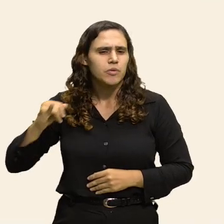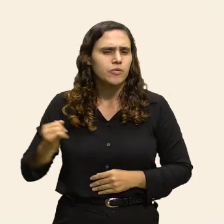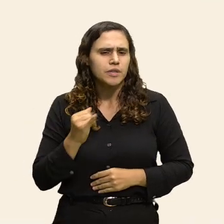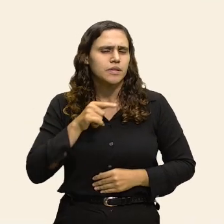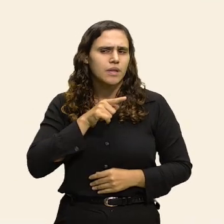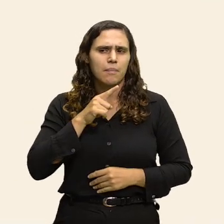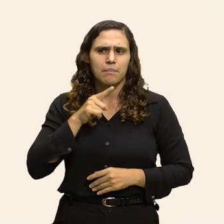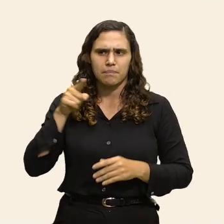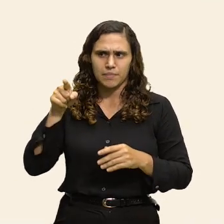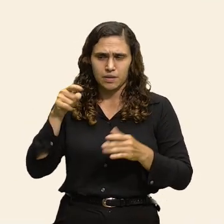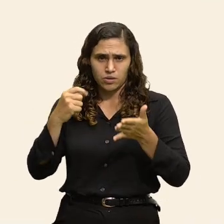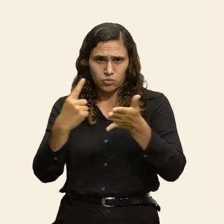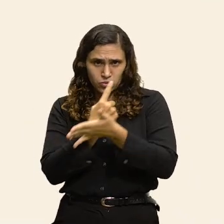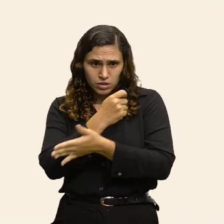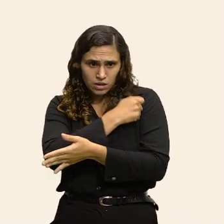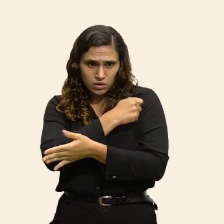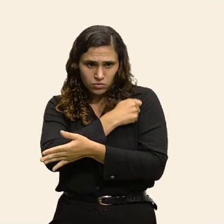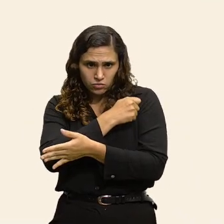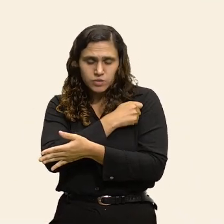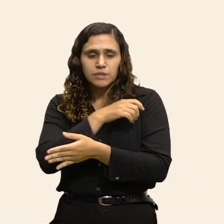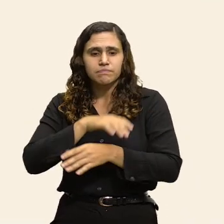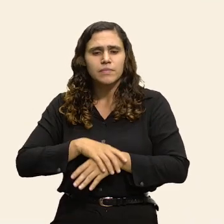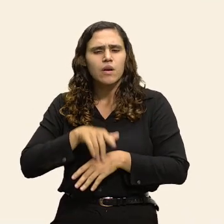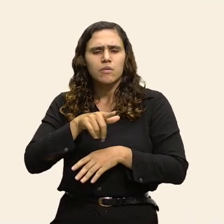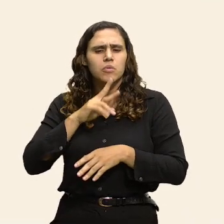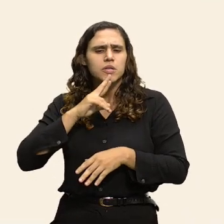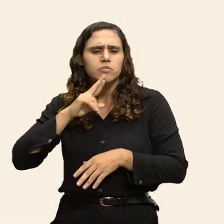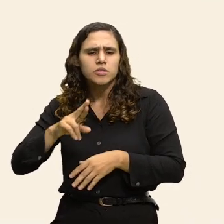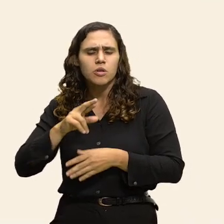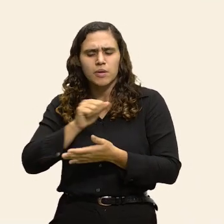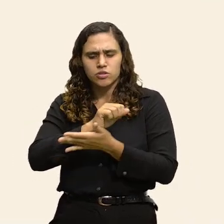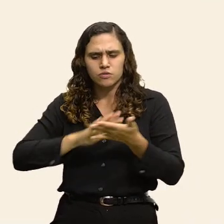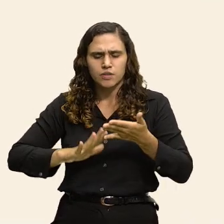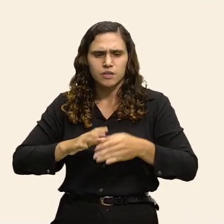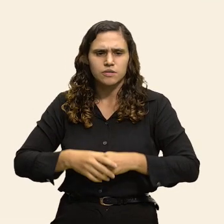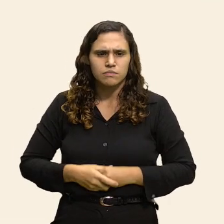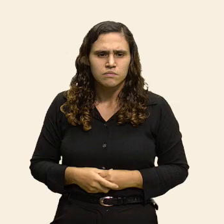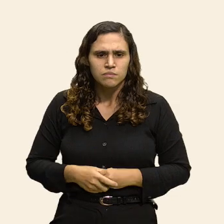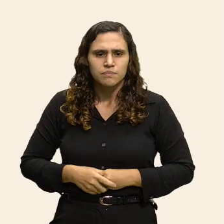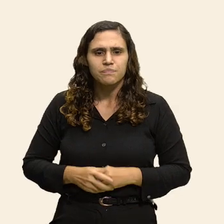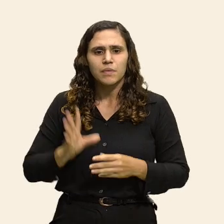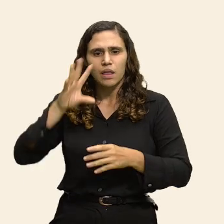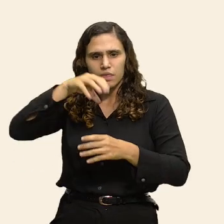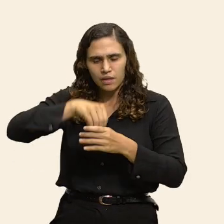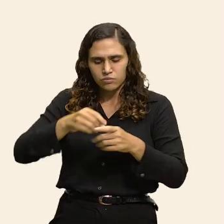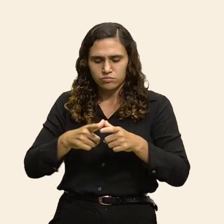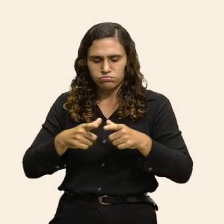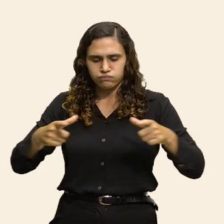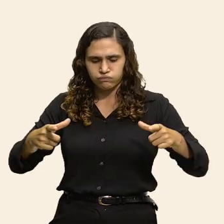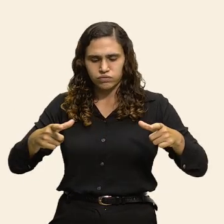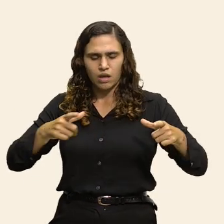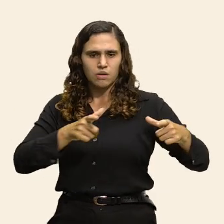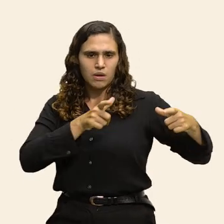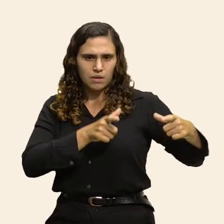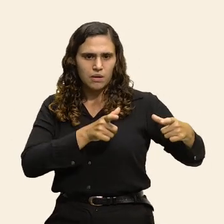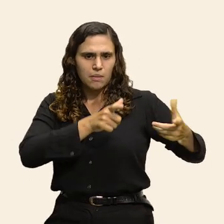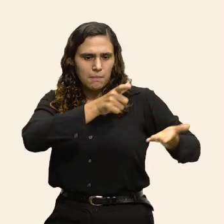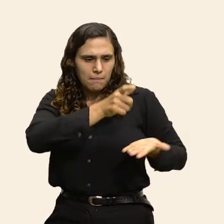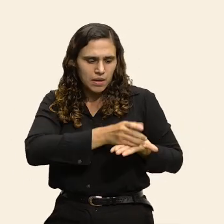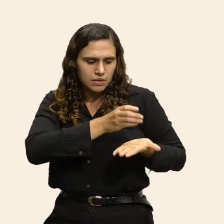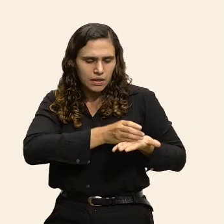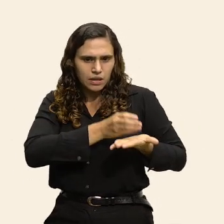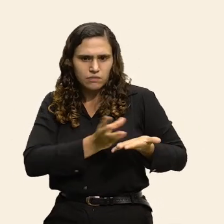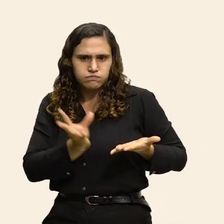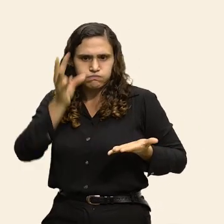nossa colega Manu, vamos resolver uma questão que trata justamente disso. Dentro de uma panela, foi colocada uma porção de 500 gramas de